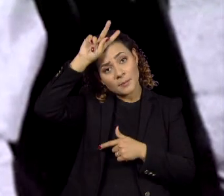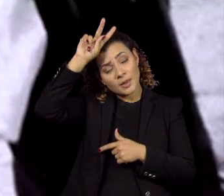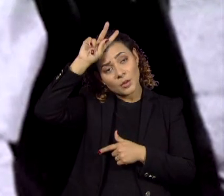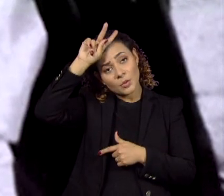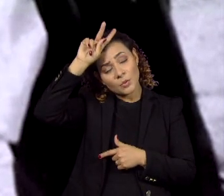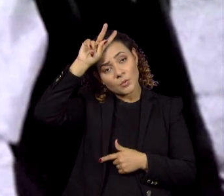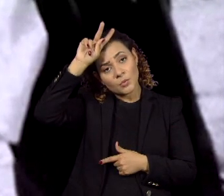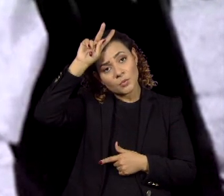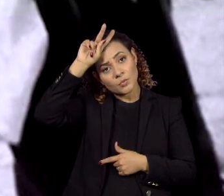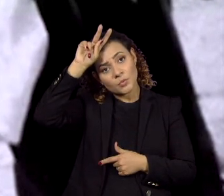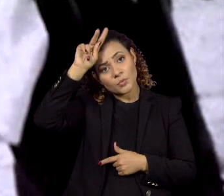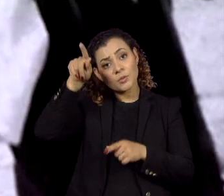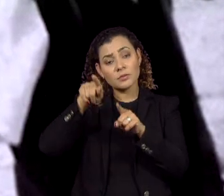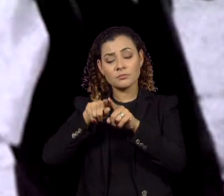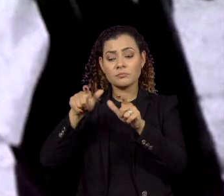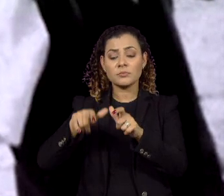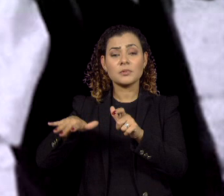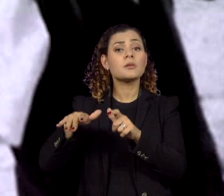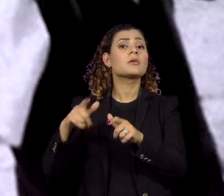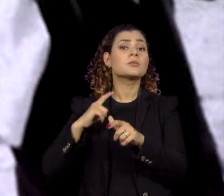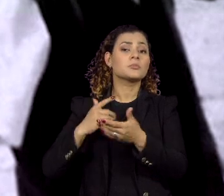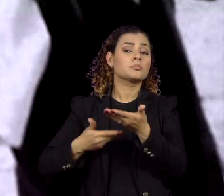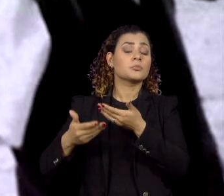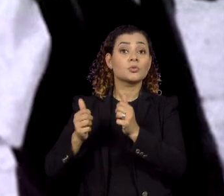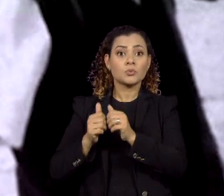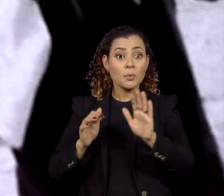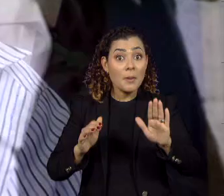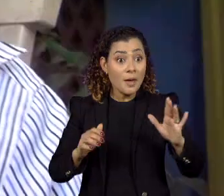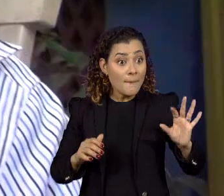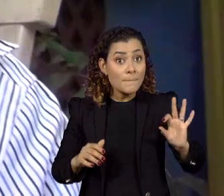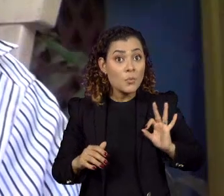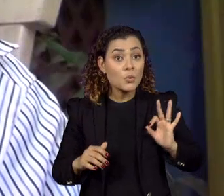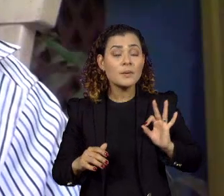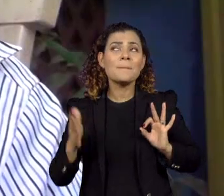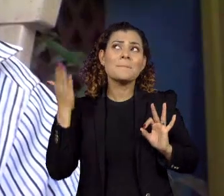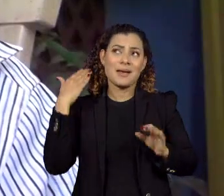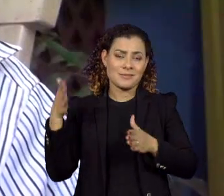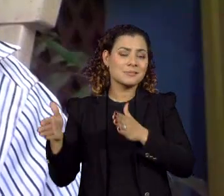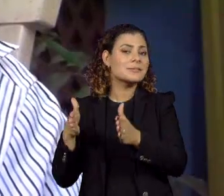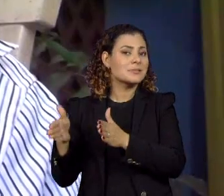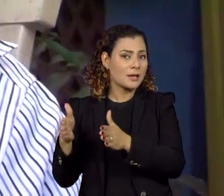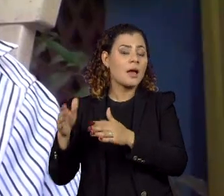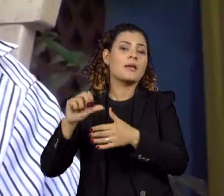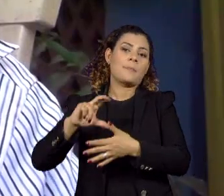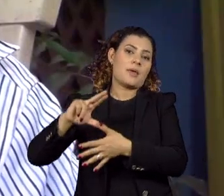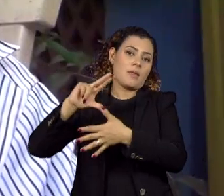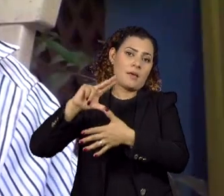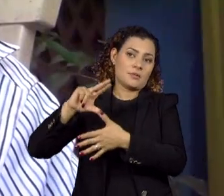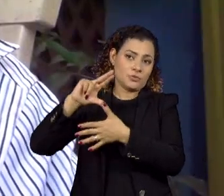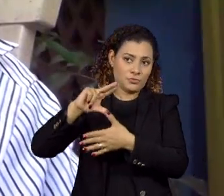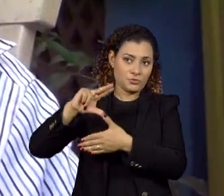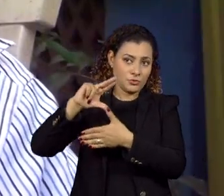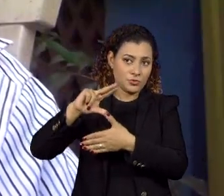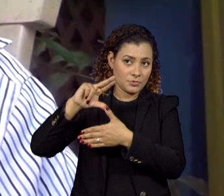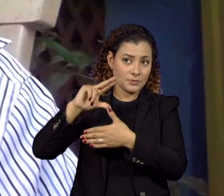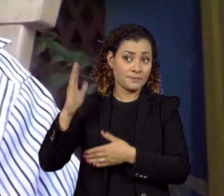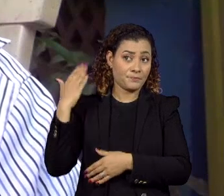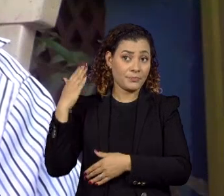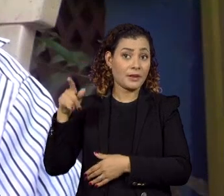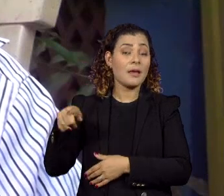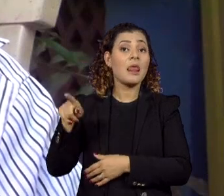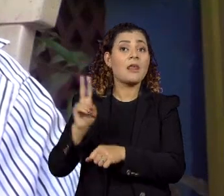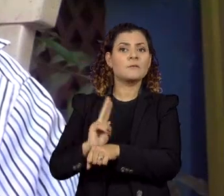não sei por que implicaram comigo, a polícia. Porque nessa época a América Latina era